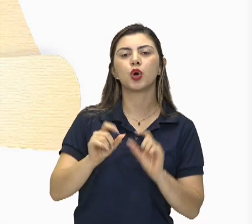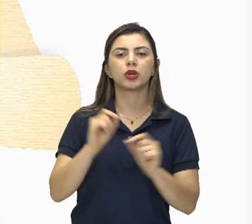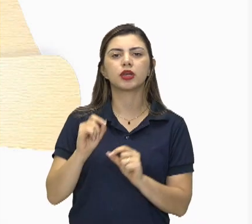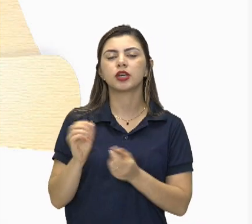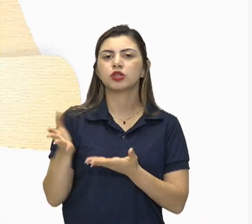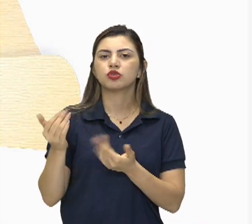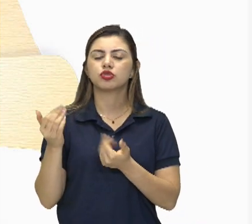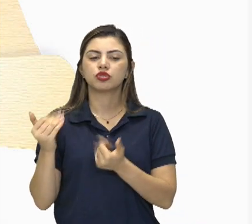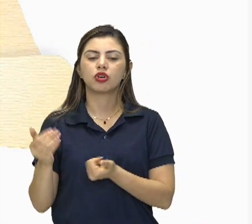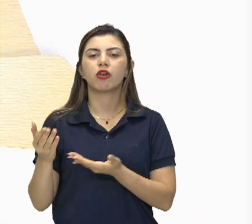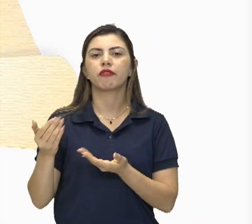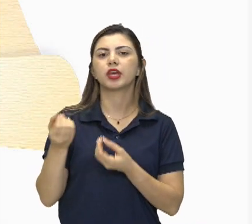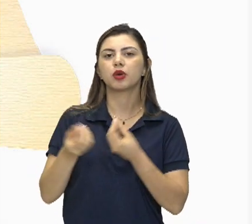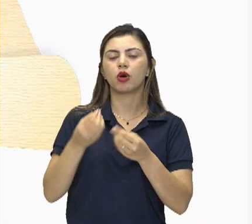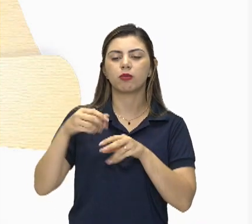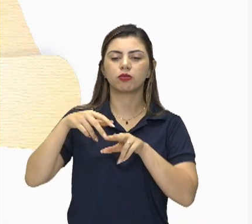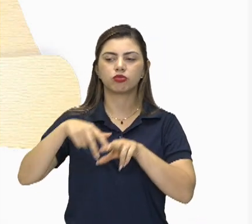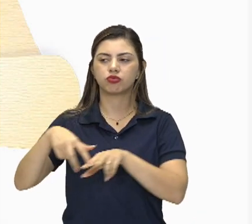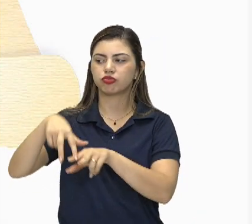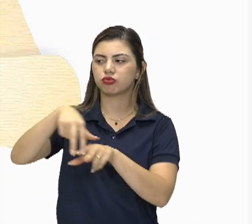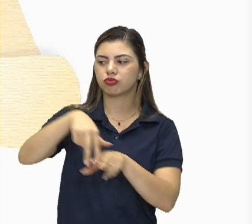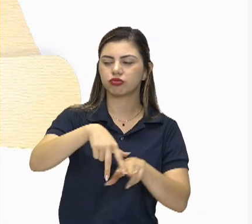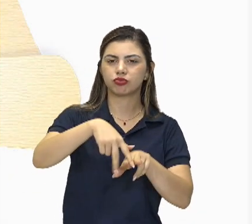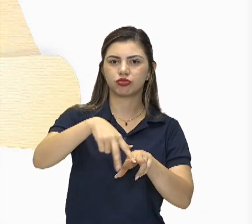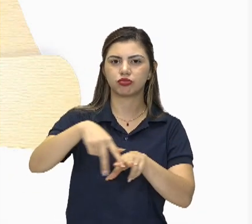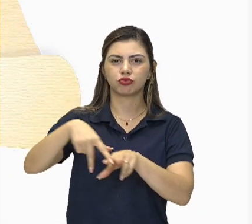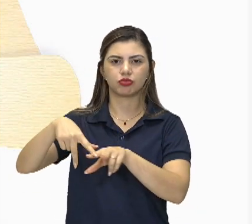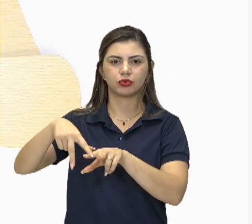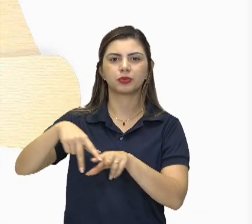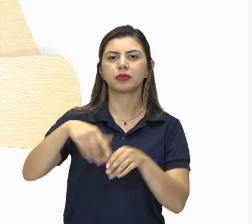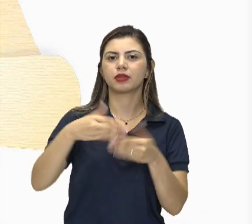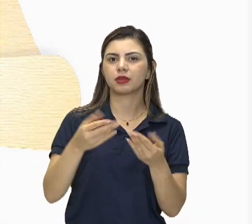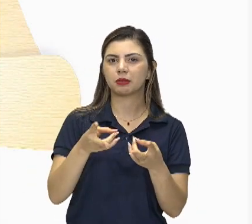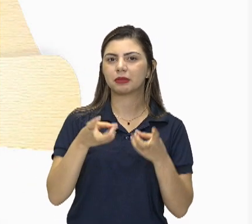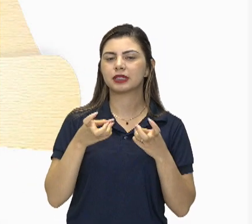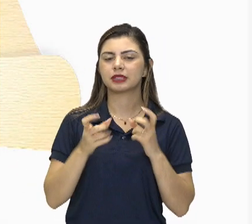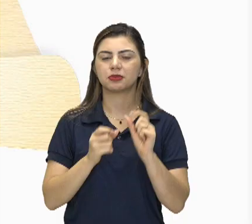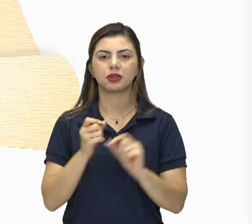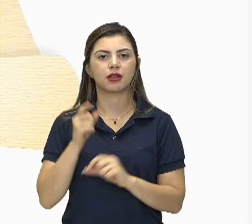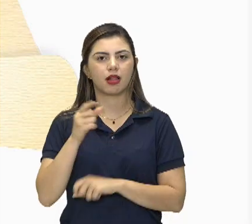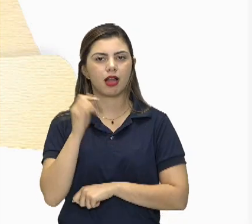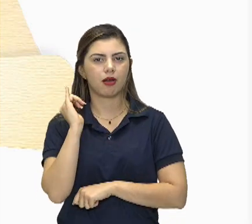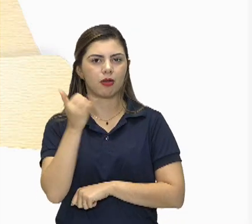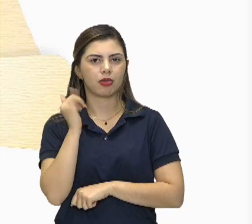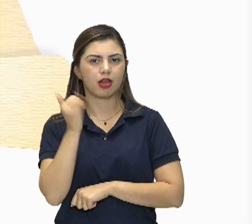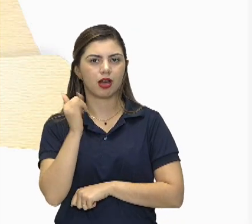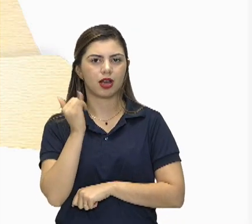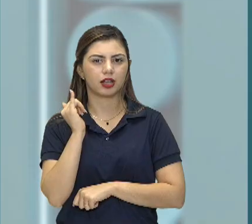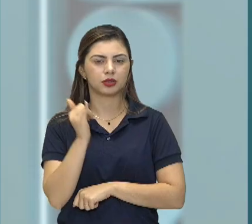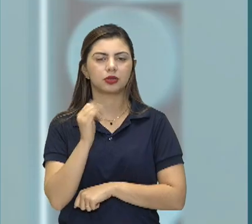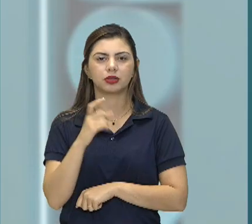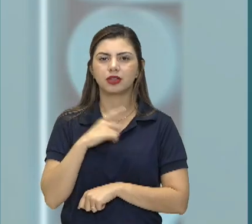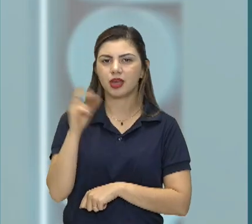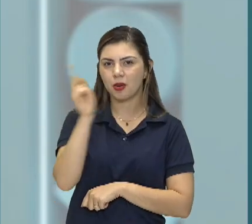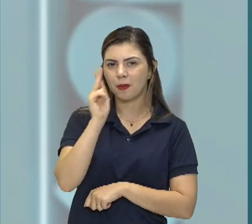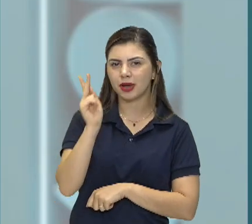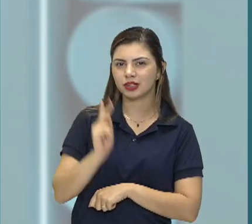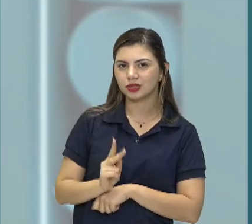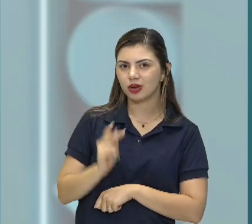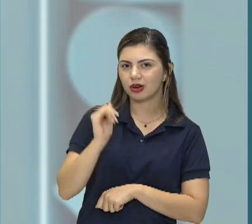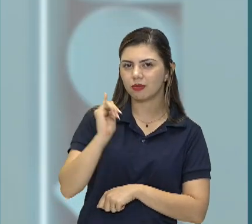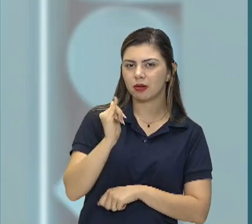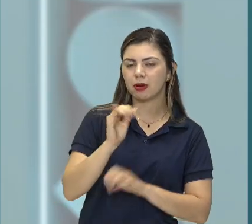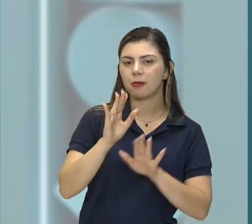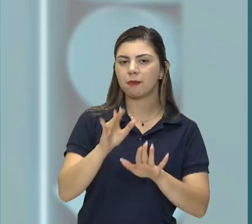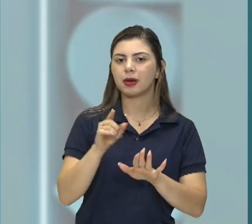de skate. Vocês perceberam que essa personagem, esse narrador, ele está contando uma história que ele